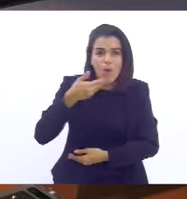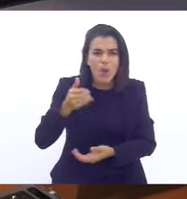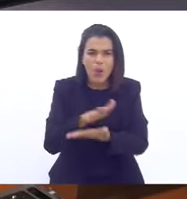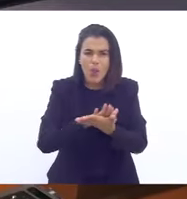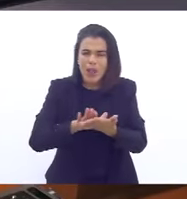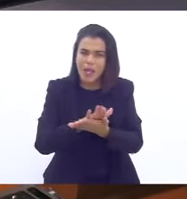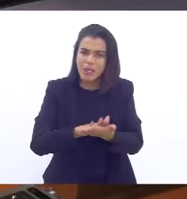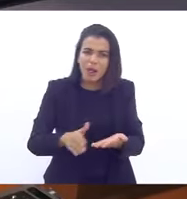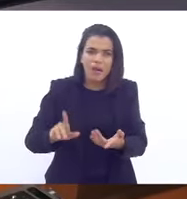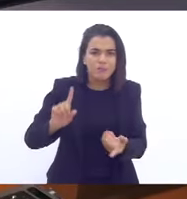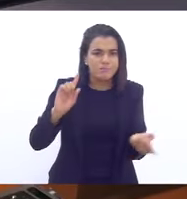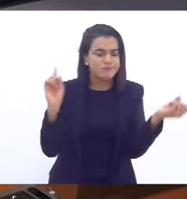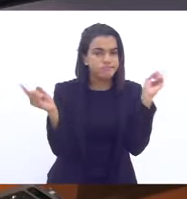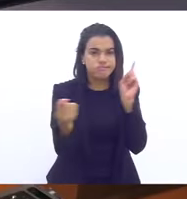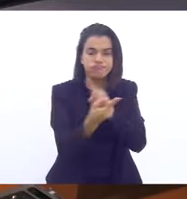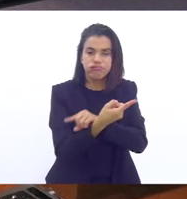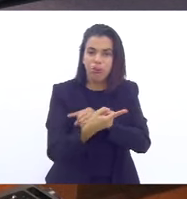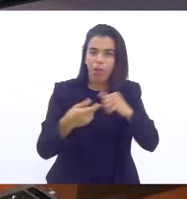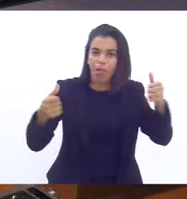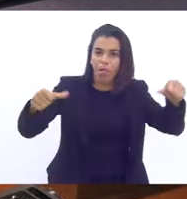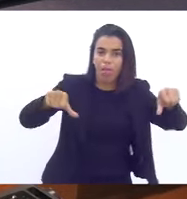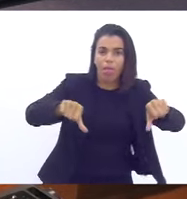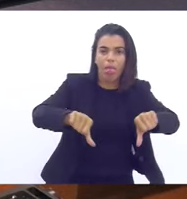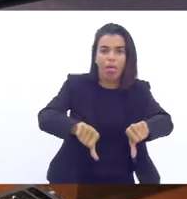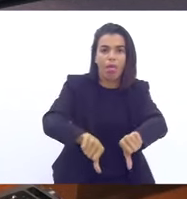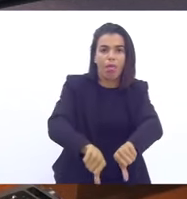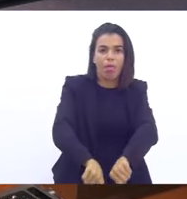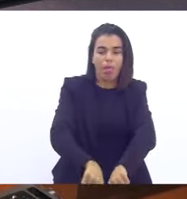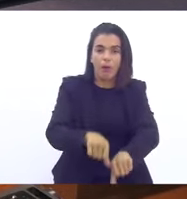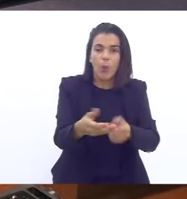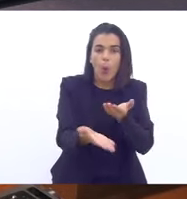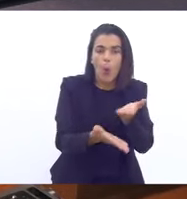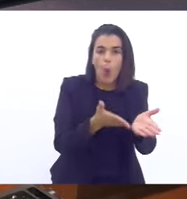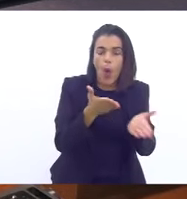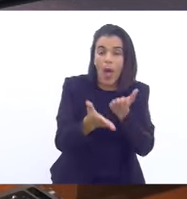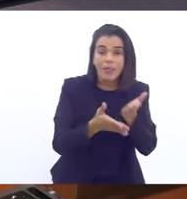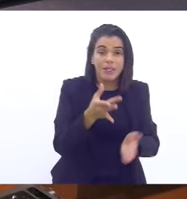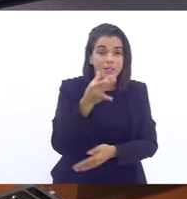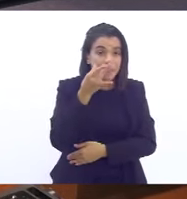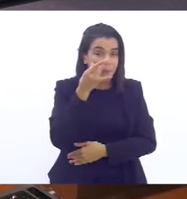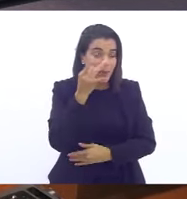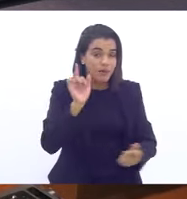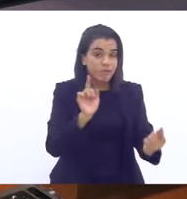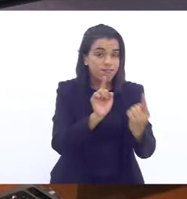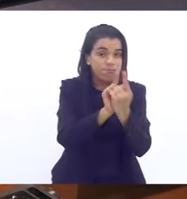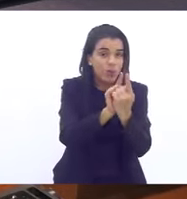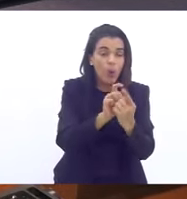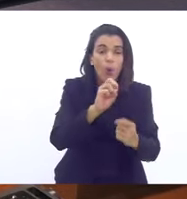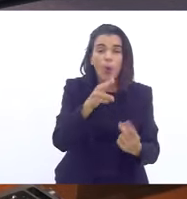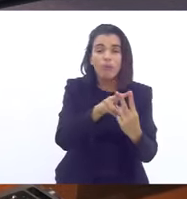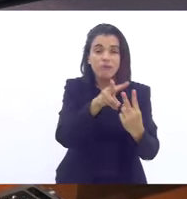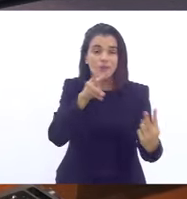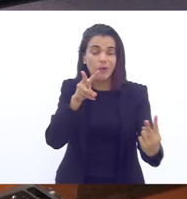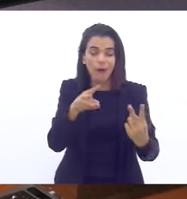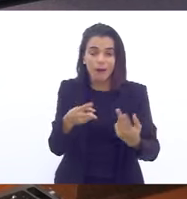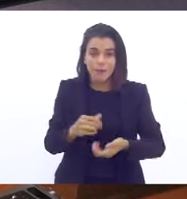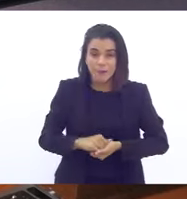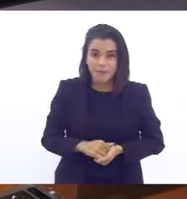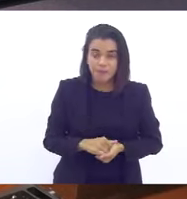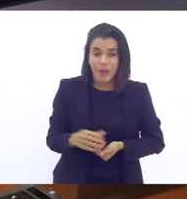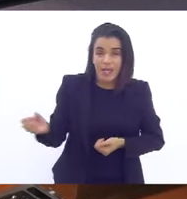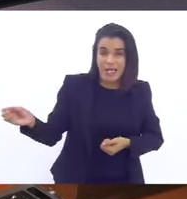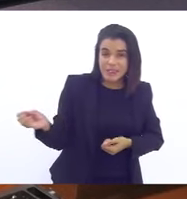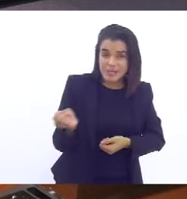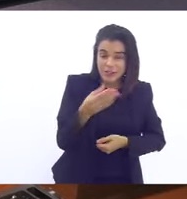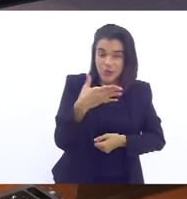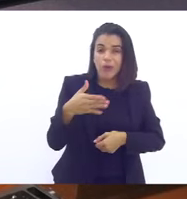contrário. Mudou-se a metodologia em relação aos atendimentos, tanto presencial, telefônico ou online. Essa nova